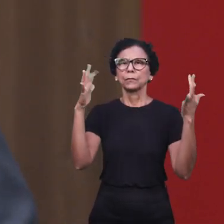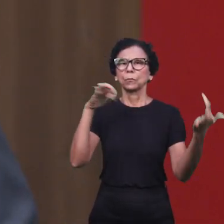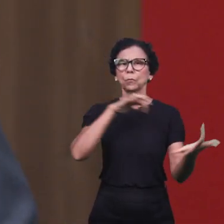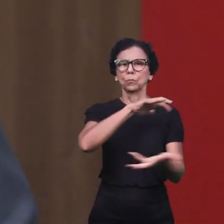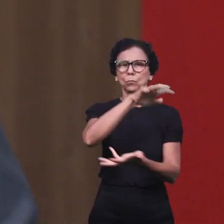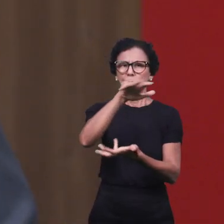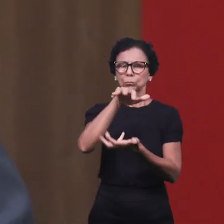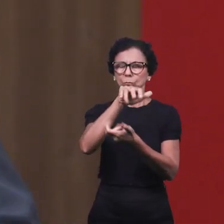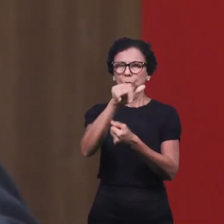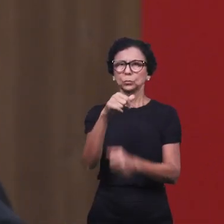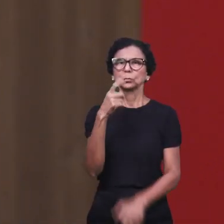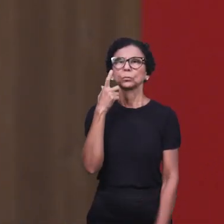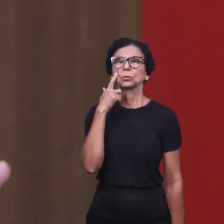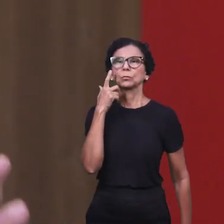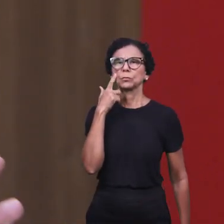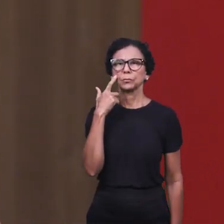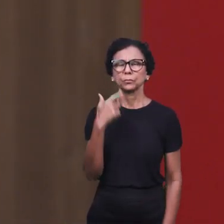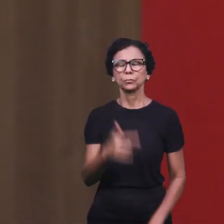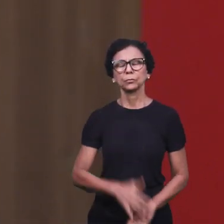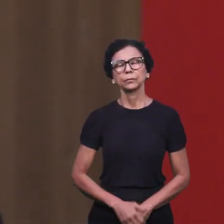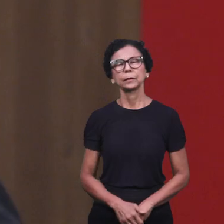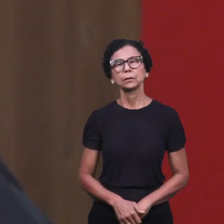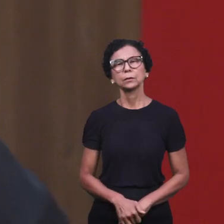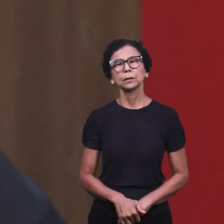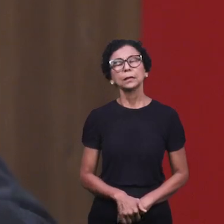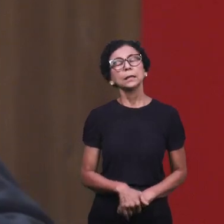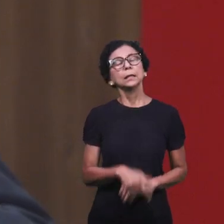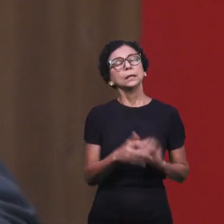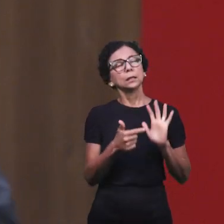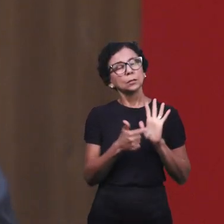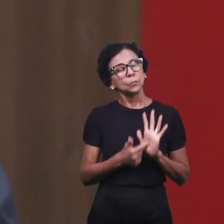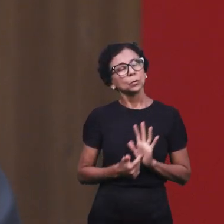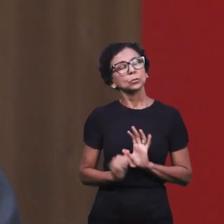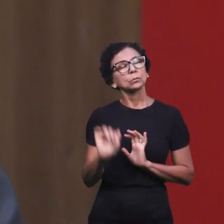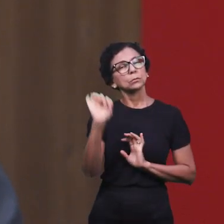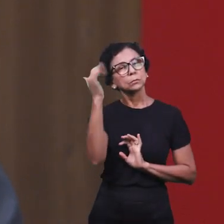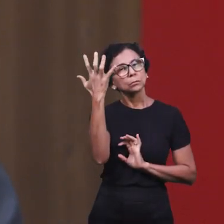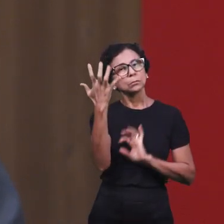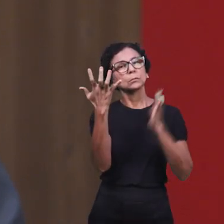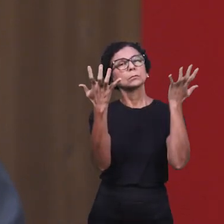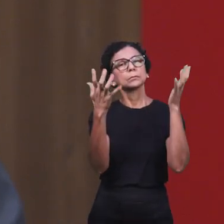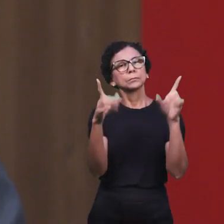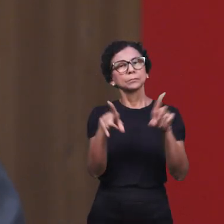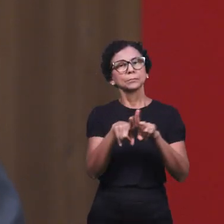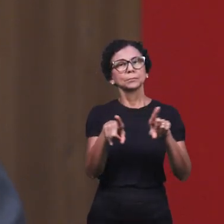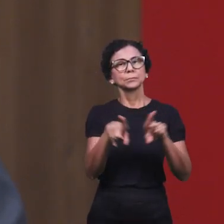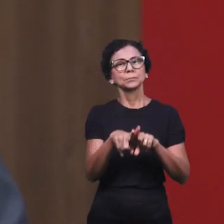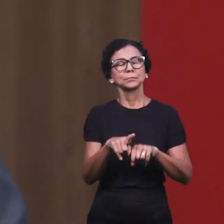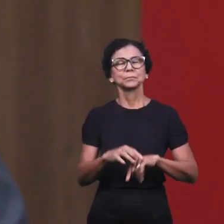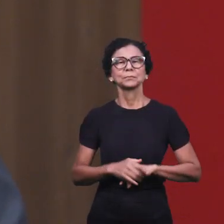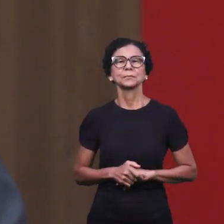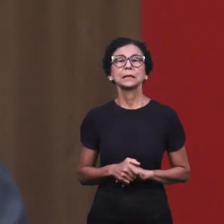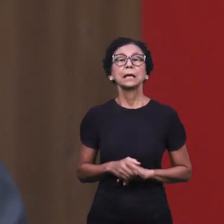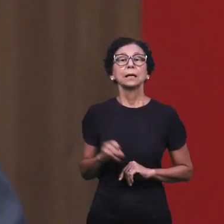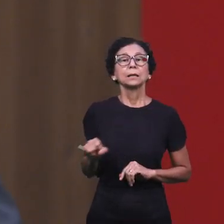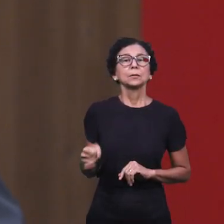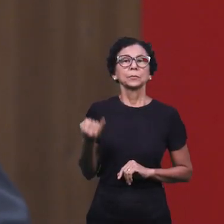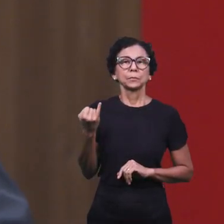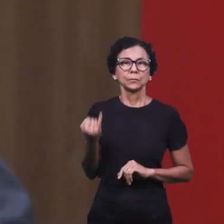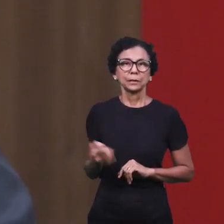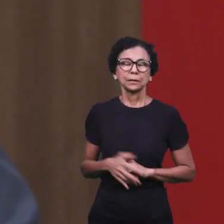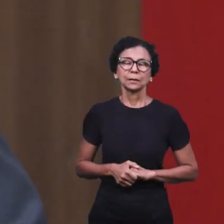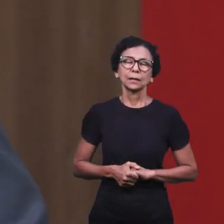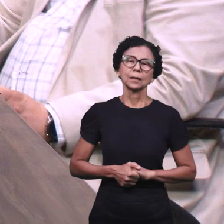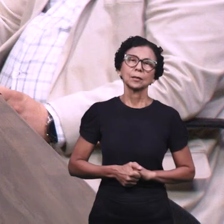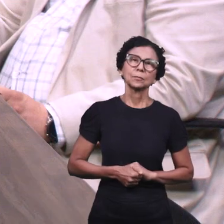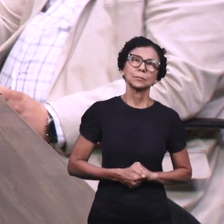e que foi contextualizado não apenas estes sinais, mas outros também. Eu gostaria também de aproveitar aqui para me despedir,